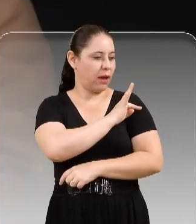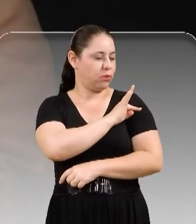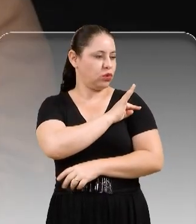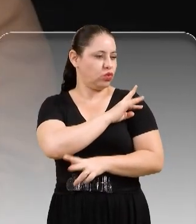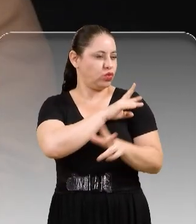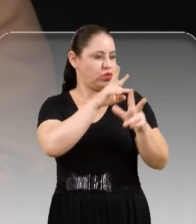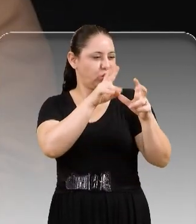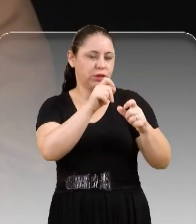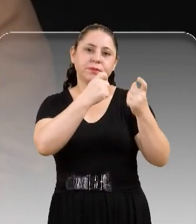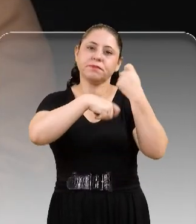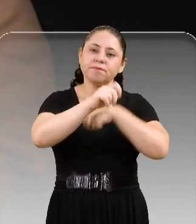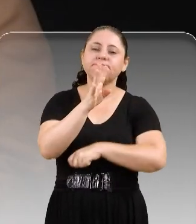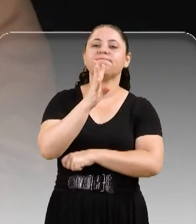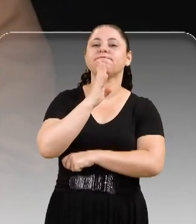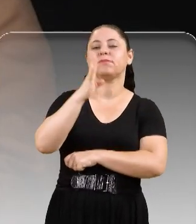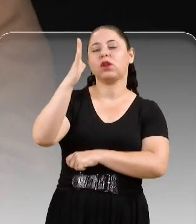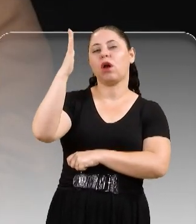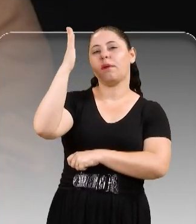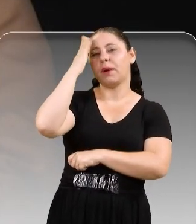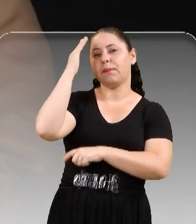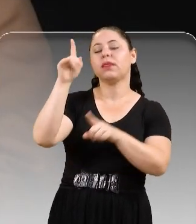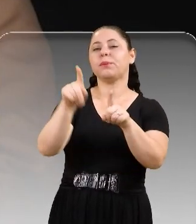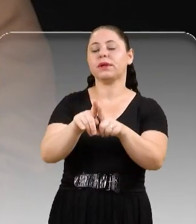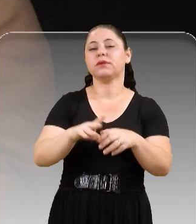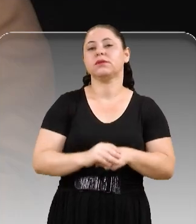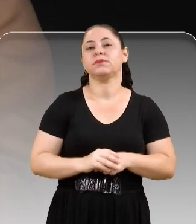gestão. Eu acho que a grande